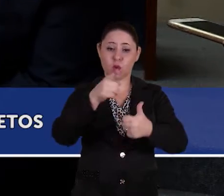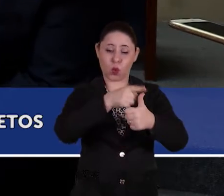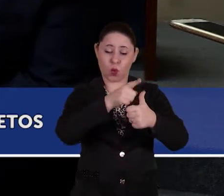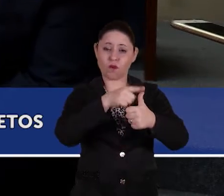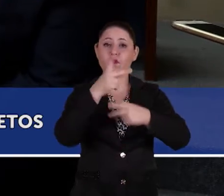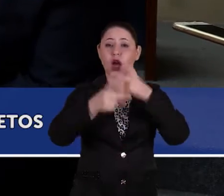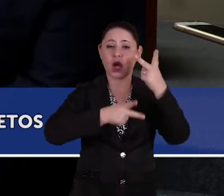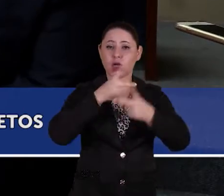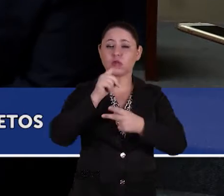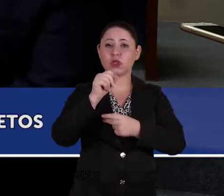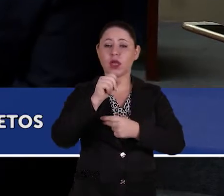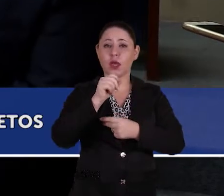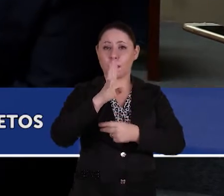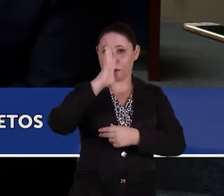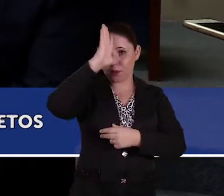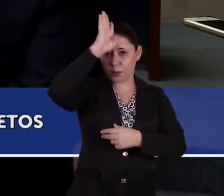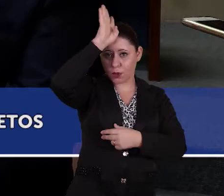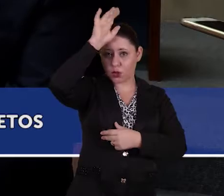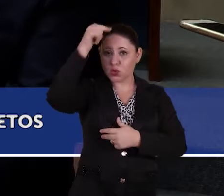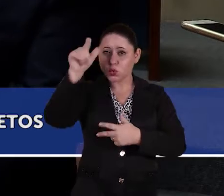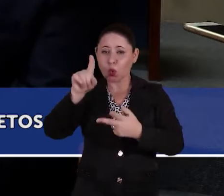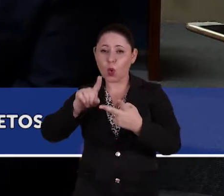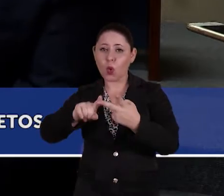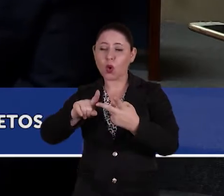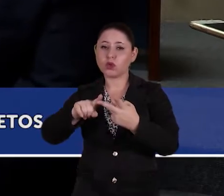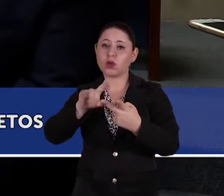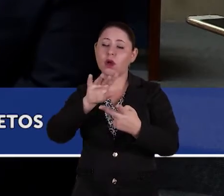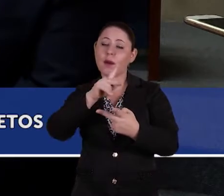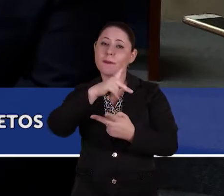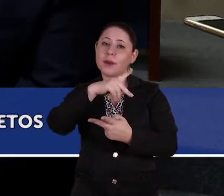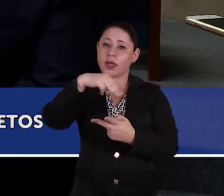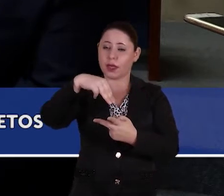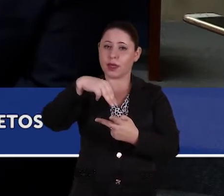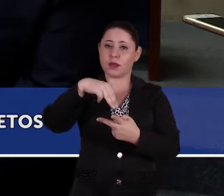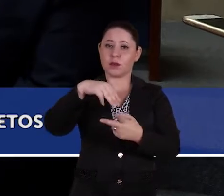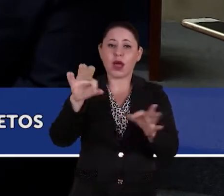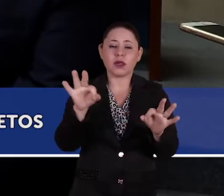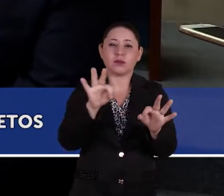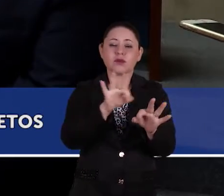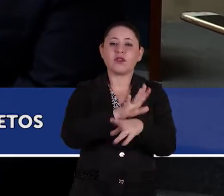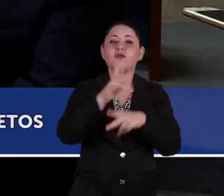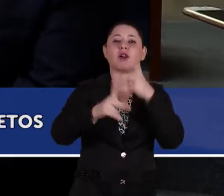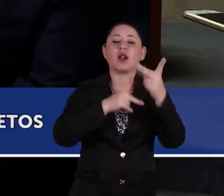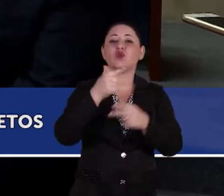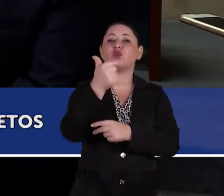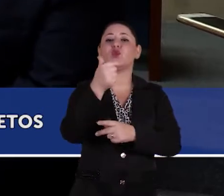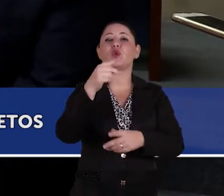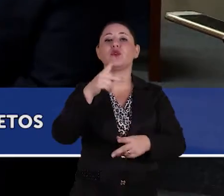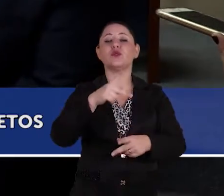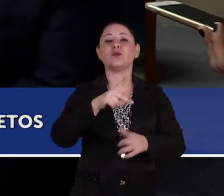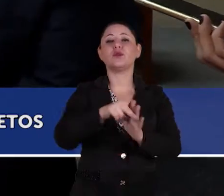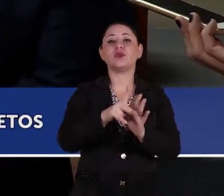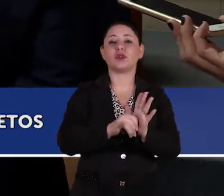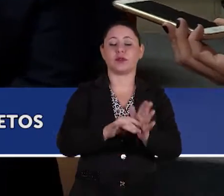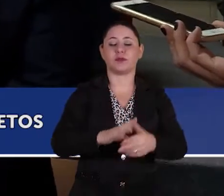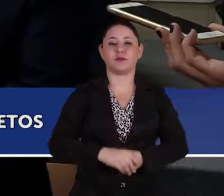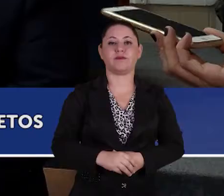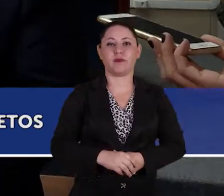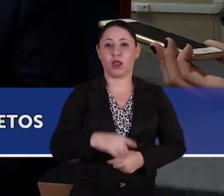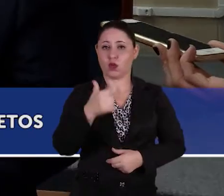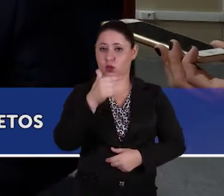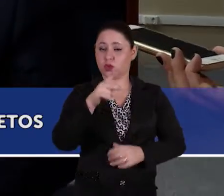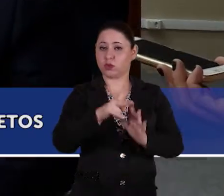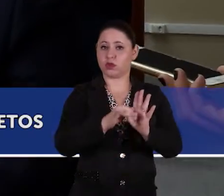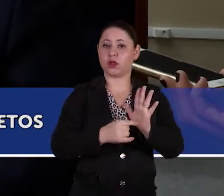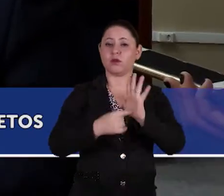trata sobre a questão do Corpo de Bombeiros e o outro da Polícia Militar. Então, para fechar a pauta, vamos falar um pouquinho desses 2 projetos. Bem, são